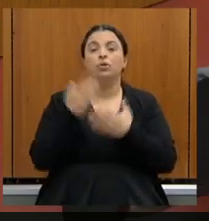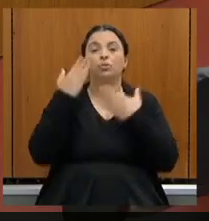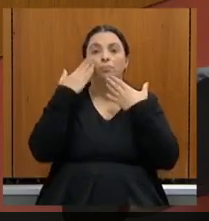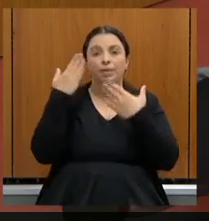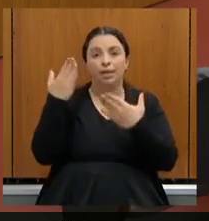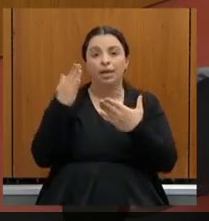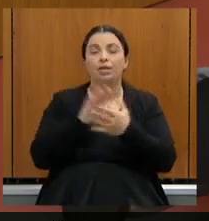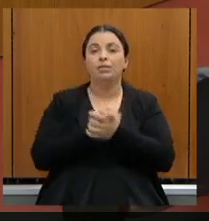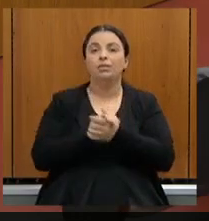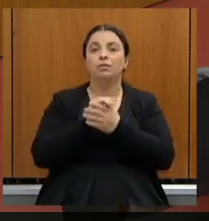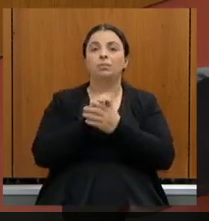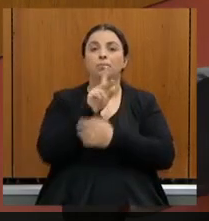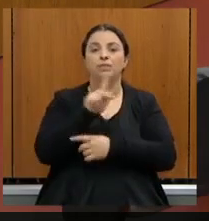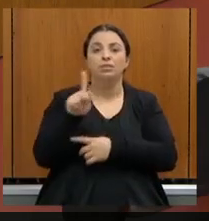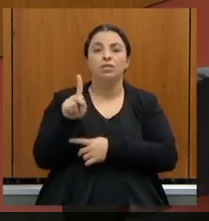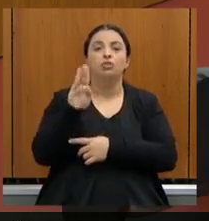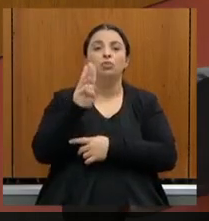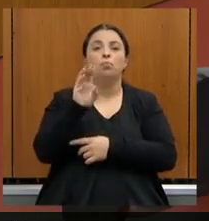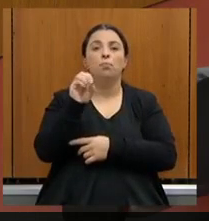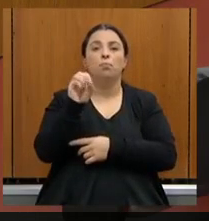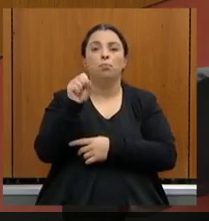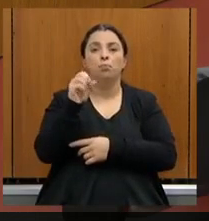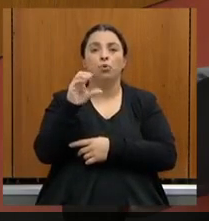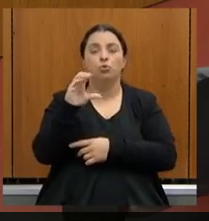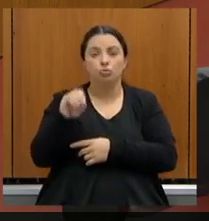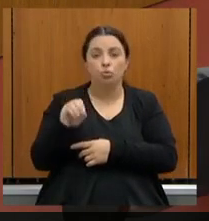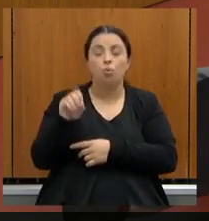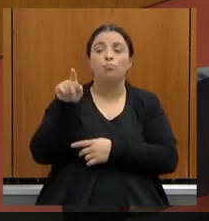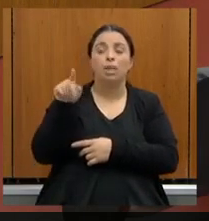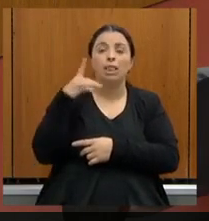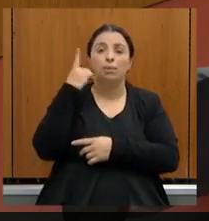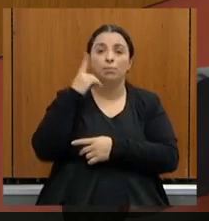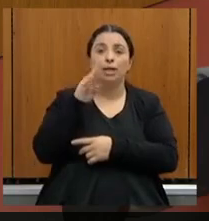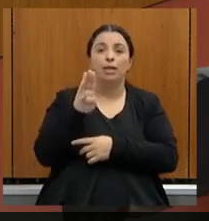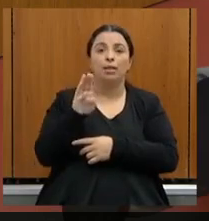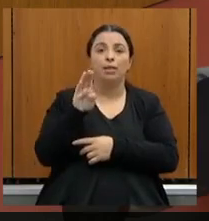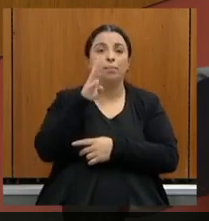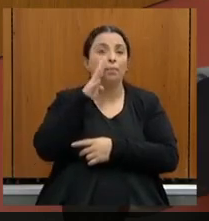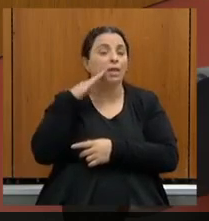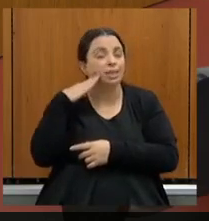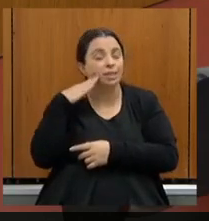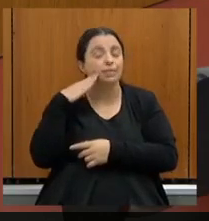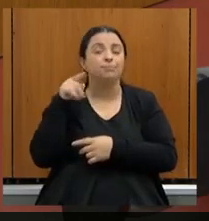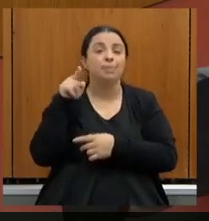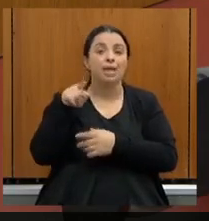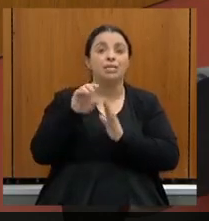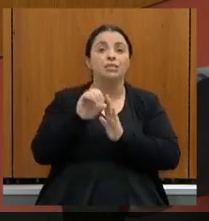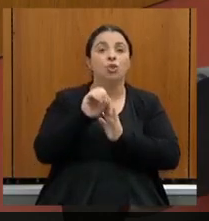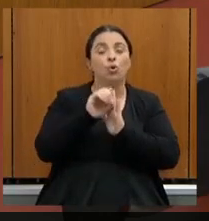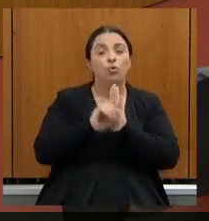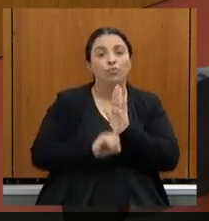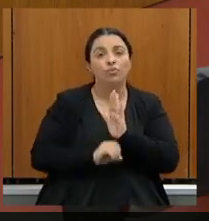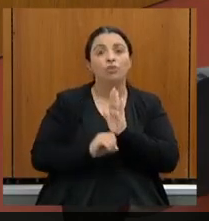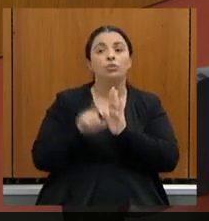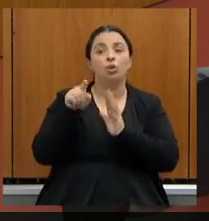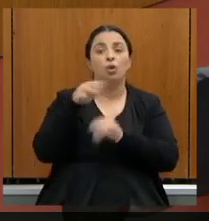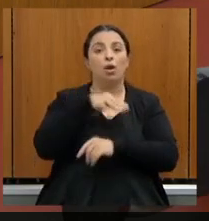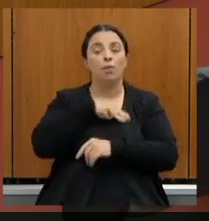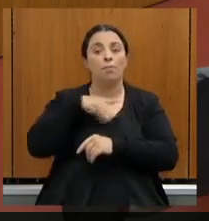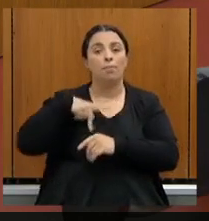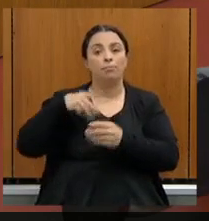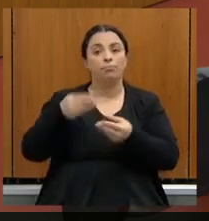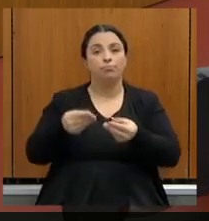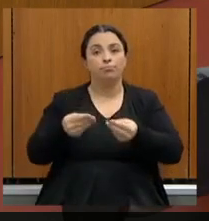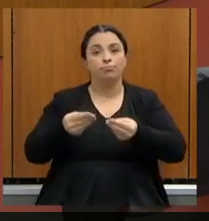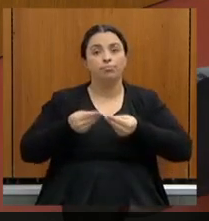Bosco, Beatriz, esse assunto, esse ofício que foi enviado pelo Ministério Público,